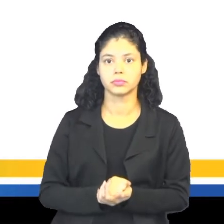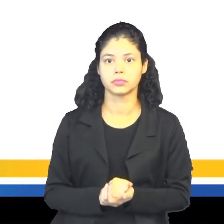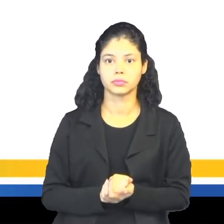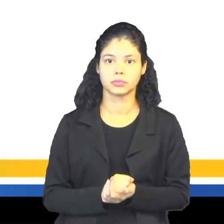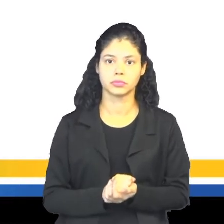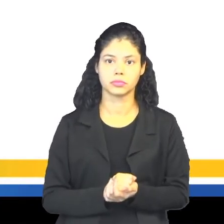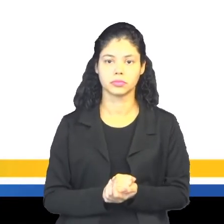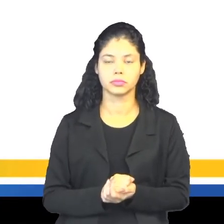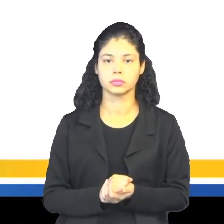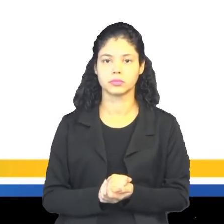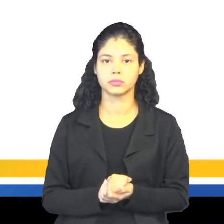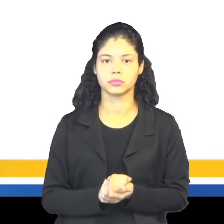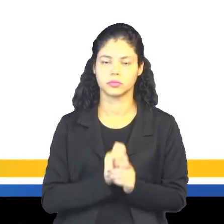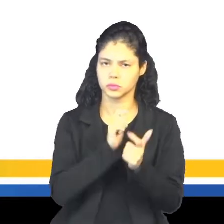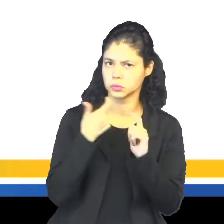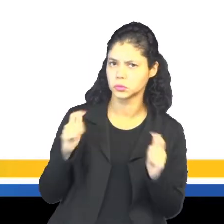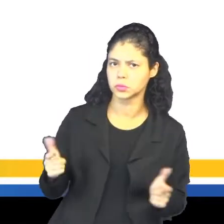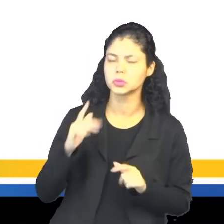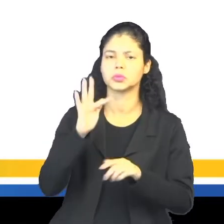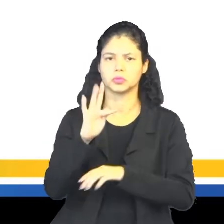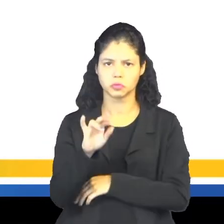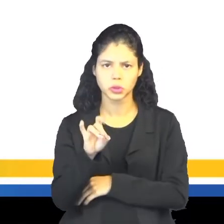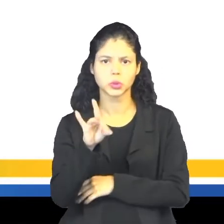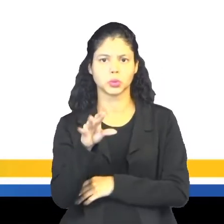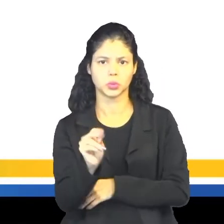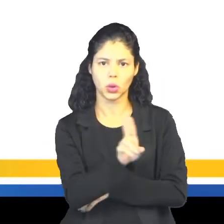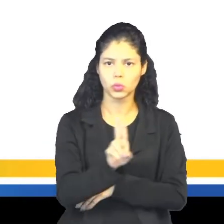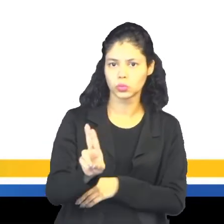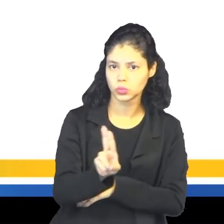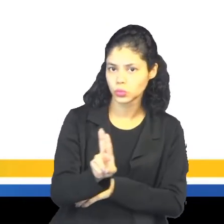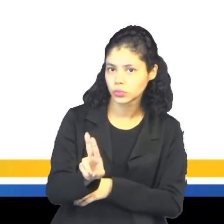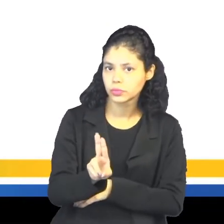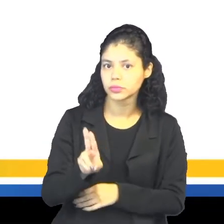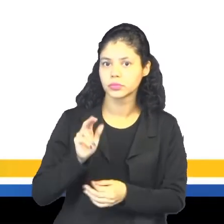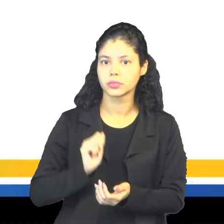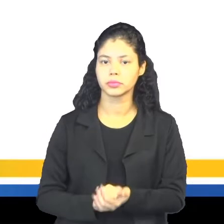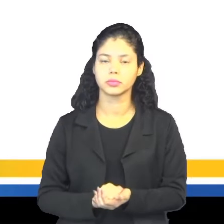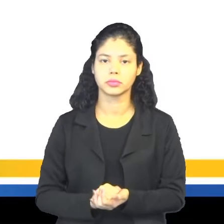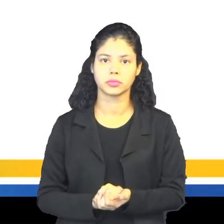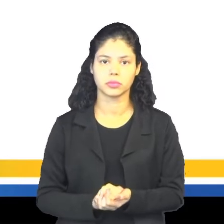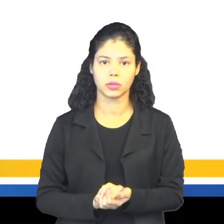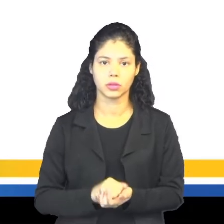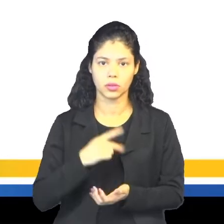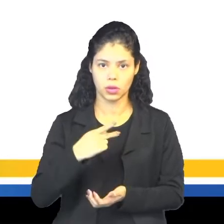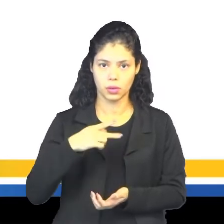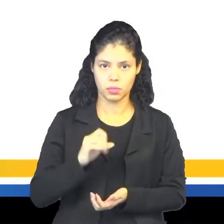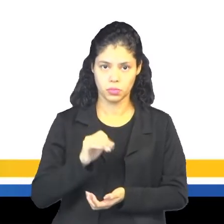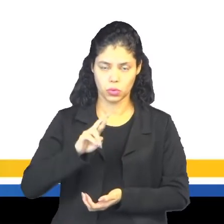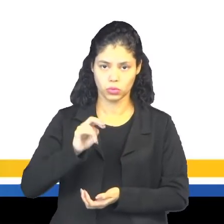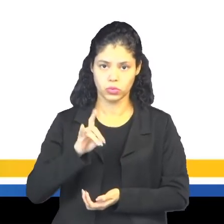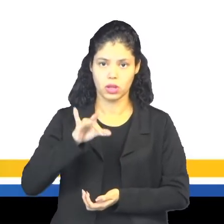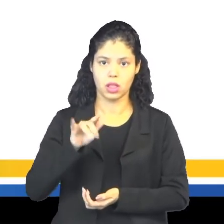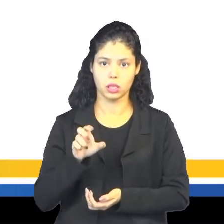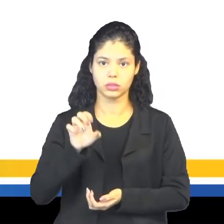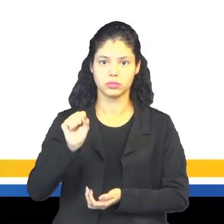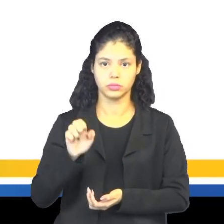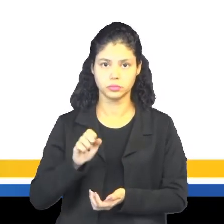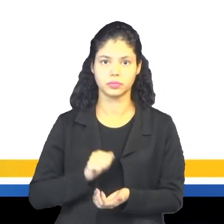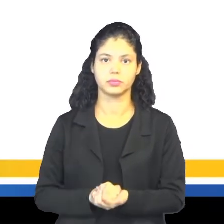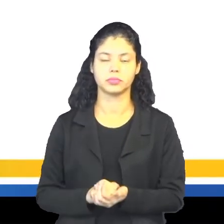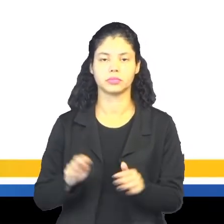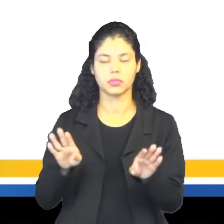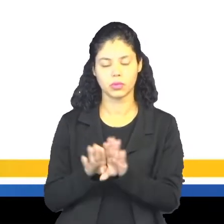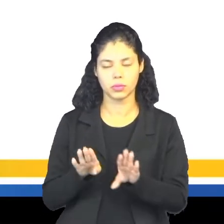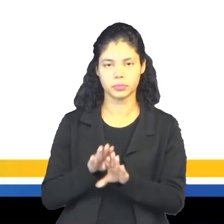Castela, um grande feudo, né, que é chamado de condado portucalense, né, na condição de vassalo de Leão e